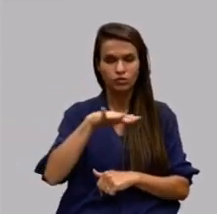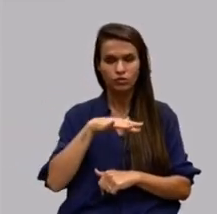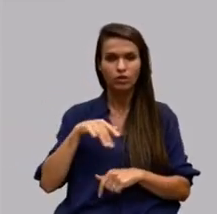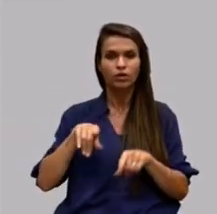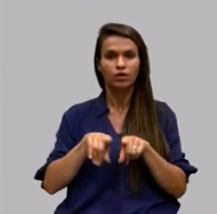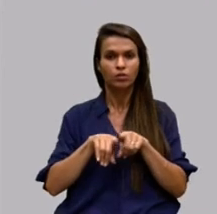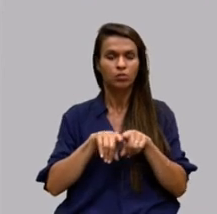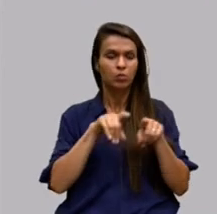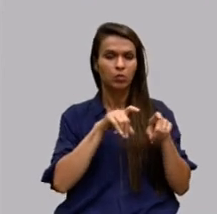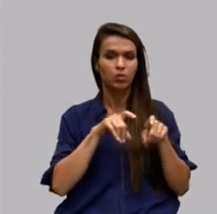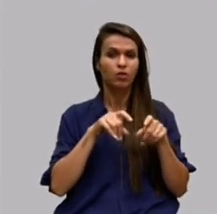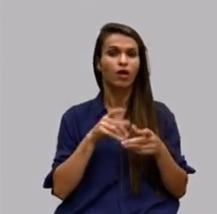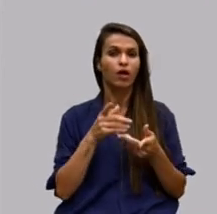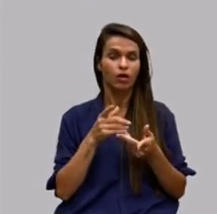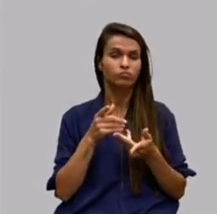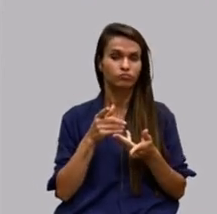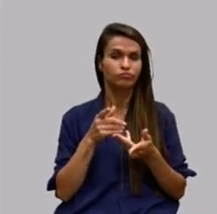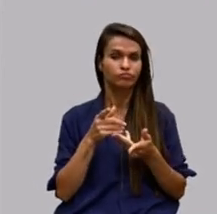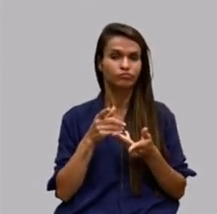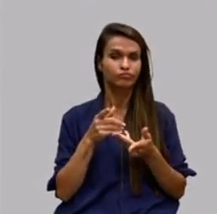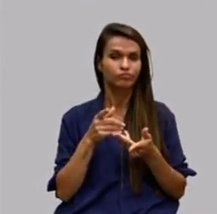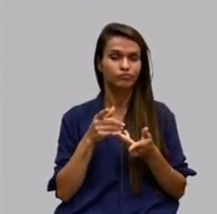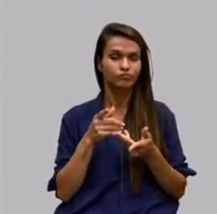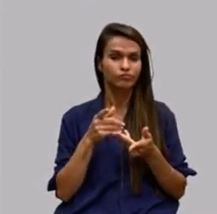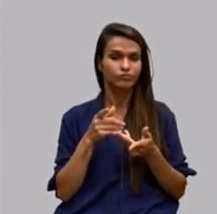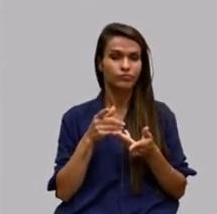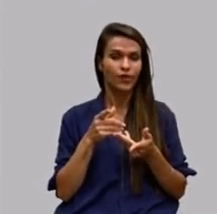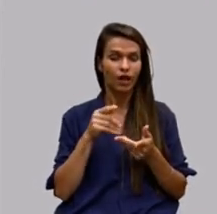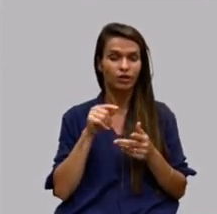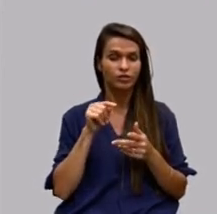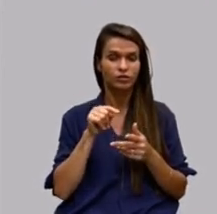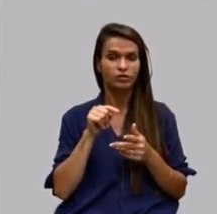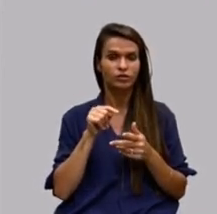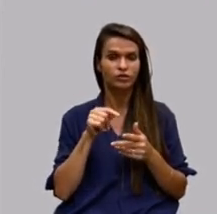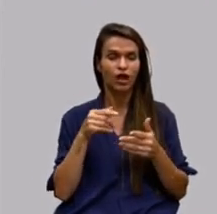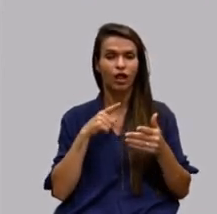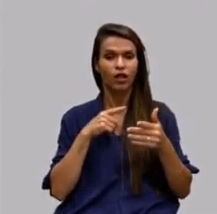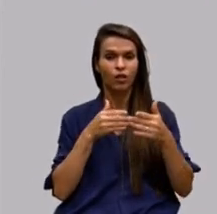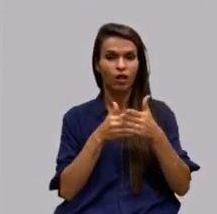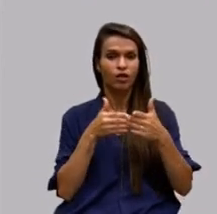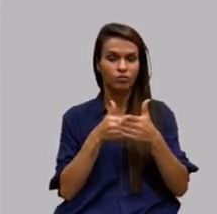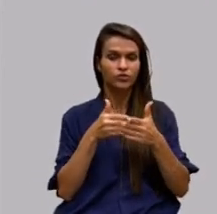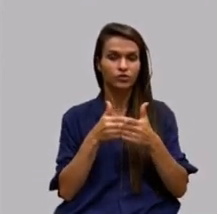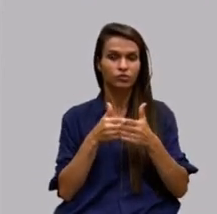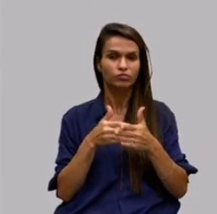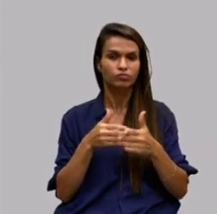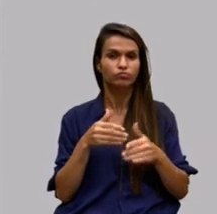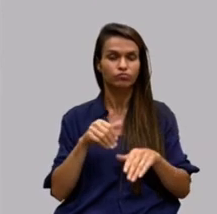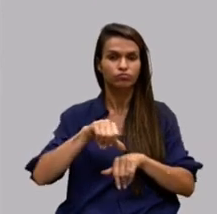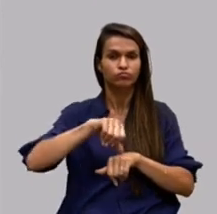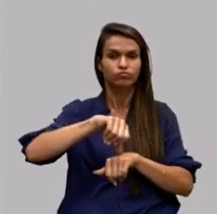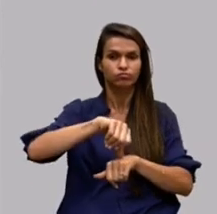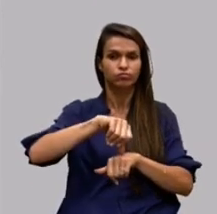Emater, isso vale para todo mundo. É disso que nós estamos falando. Esses são os limitadores que se estabelecem naquilo que eu chamo